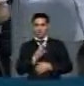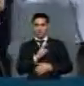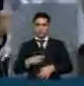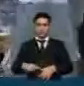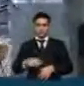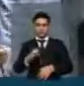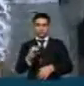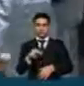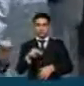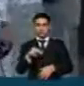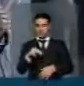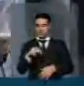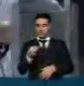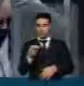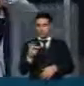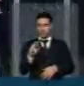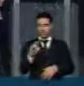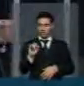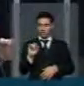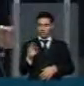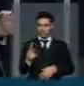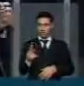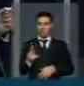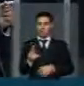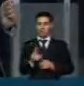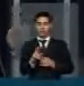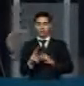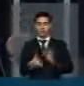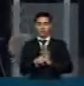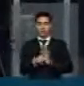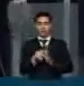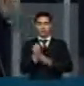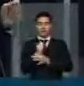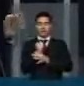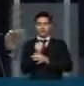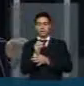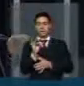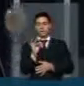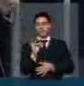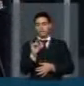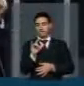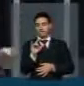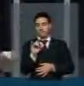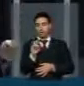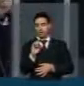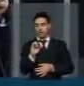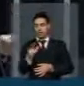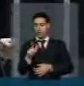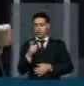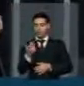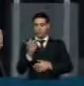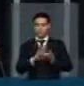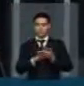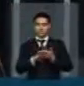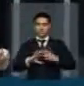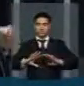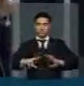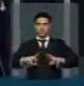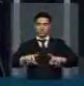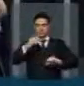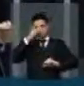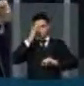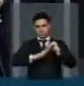Conselho Nacional de Autorregulamentação da Terapia Floral, quero saudar todos os profissionais desse país.